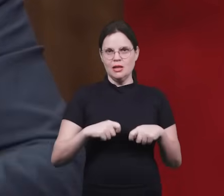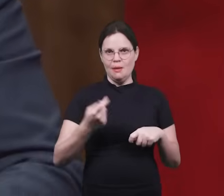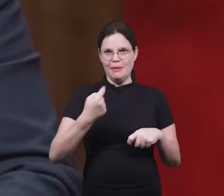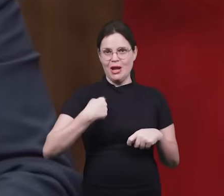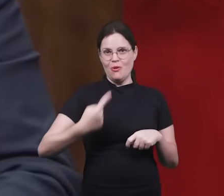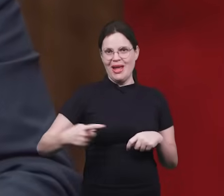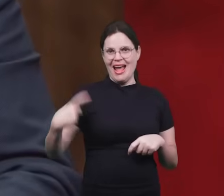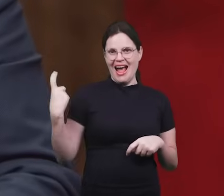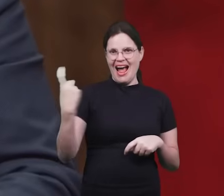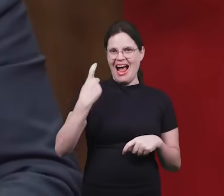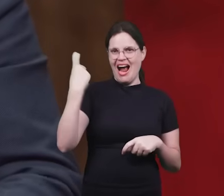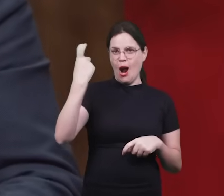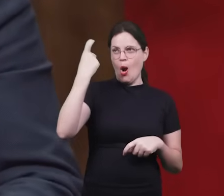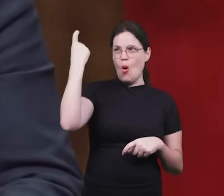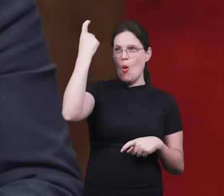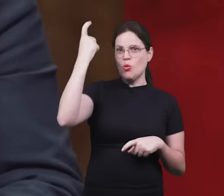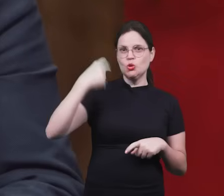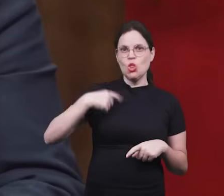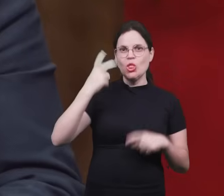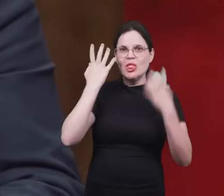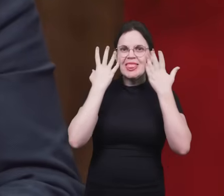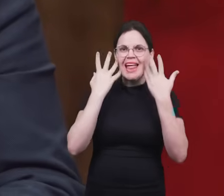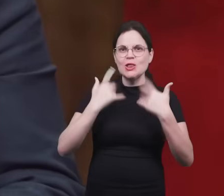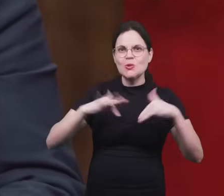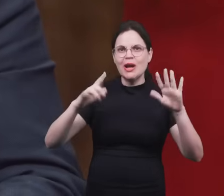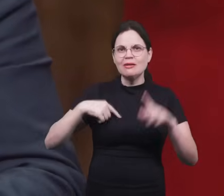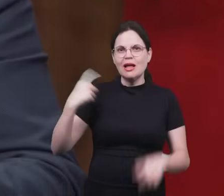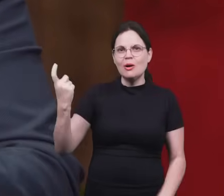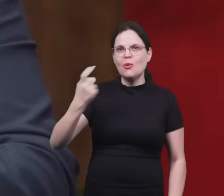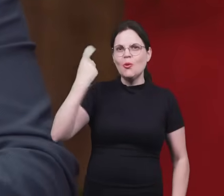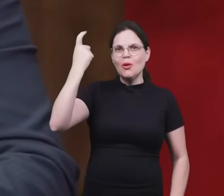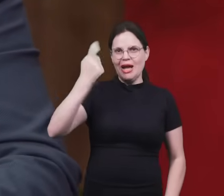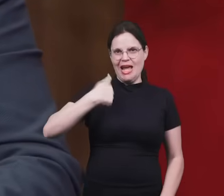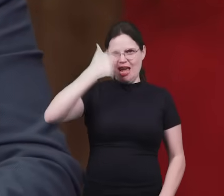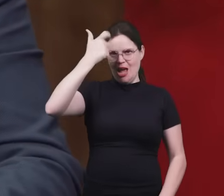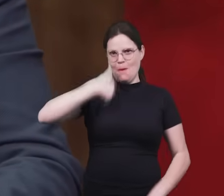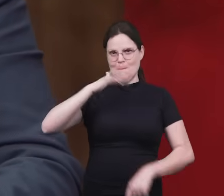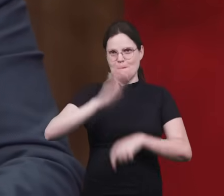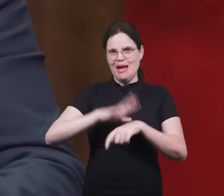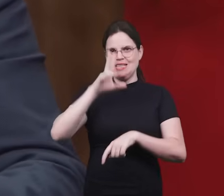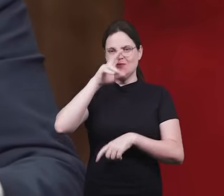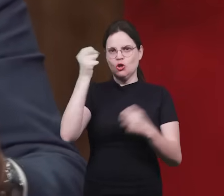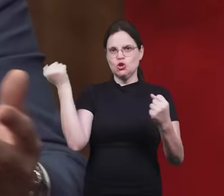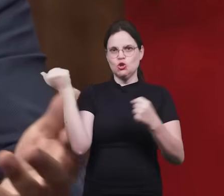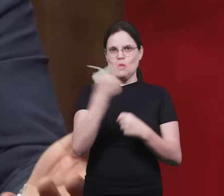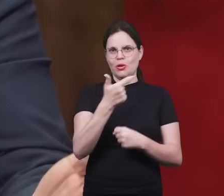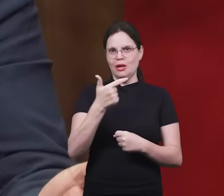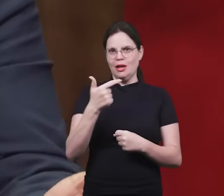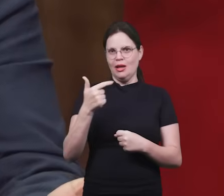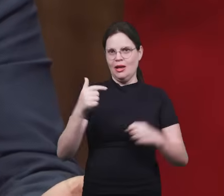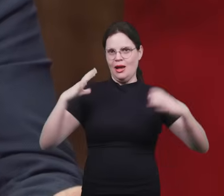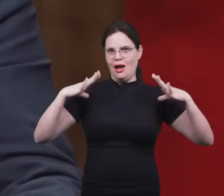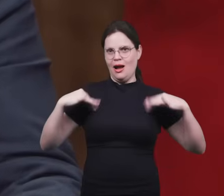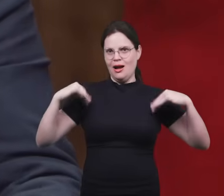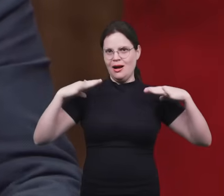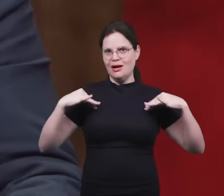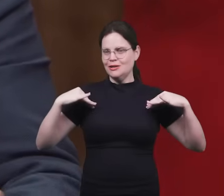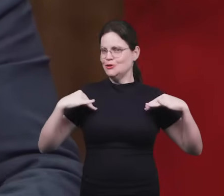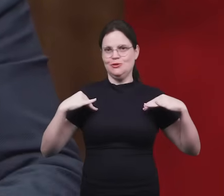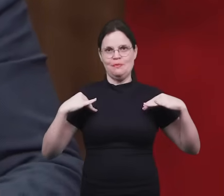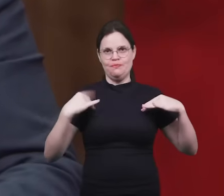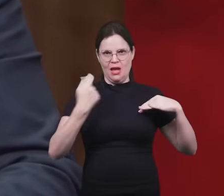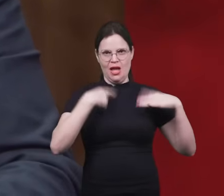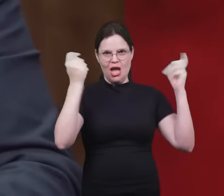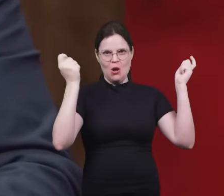ou mais profundo. O homem não é mais forte do que os anjos. O homem não tem poder sobre as